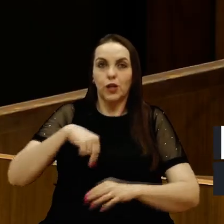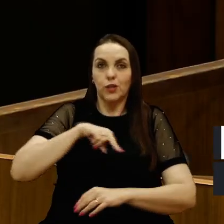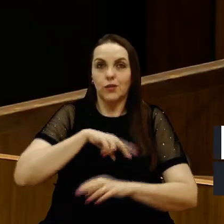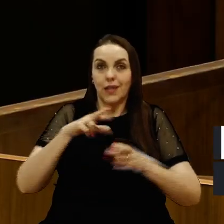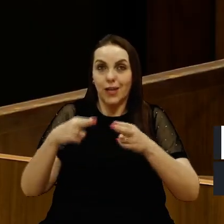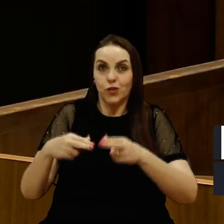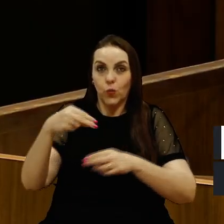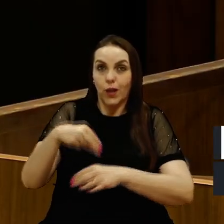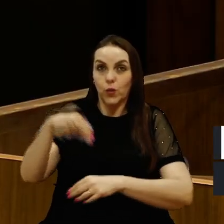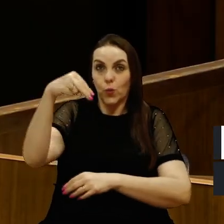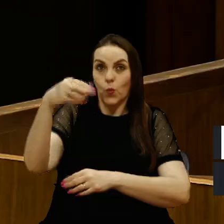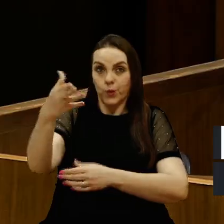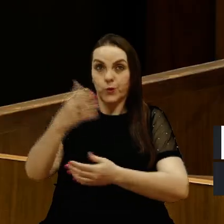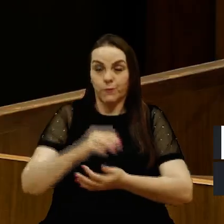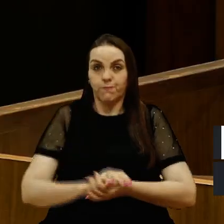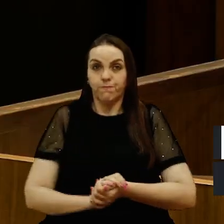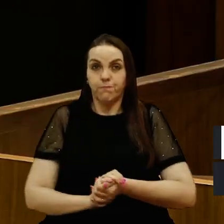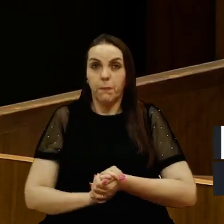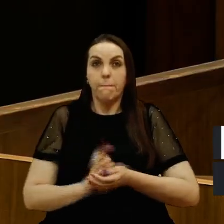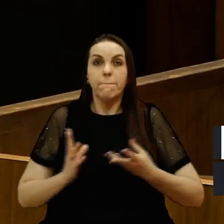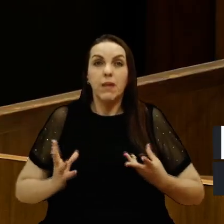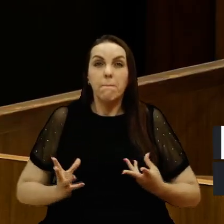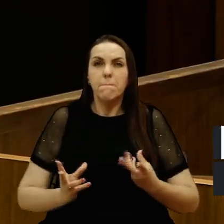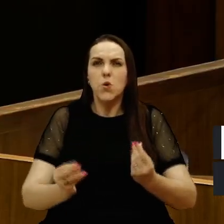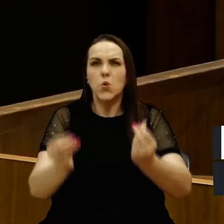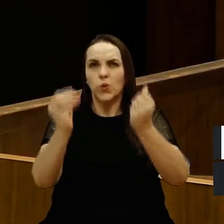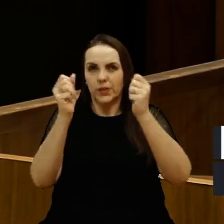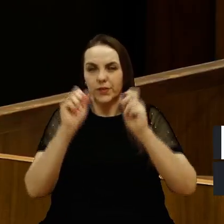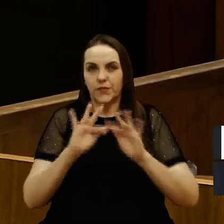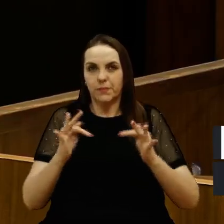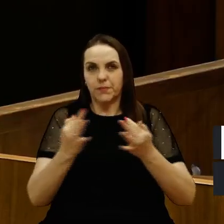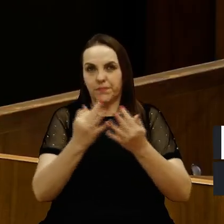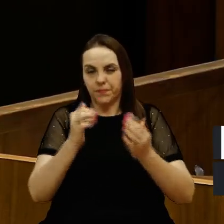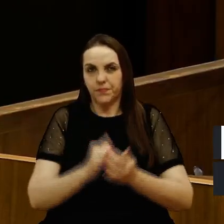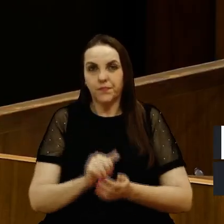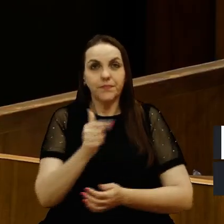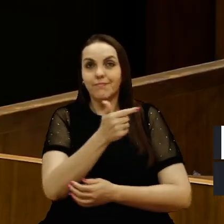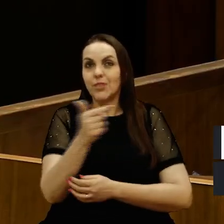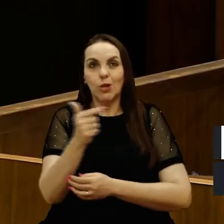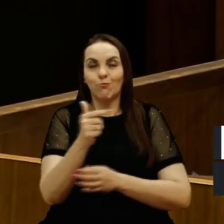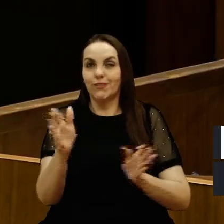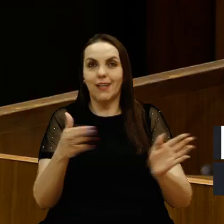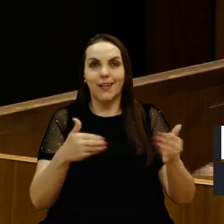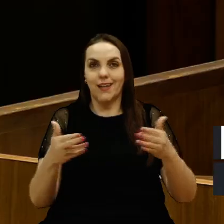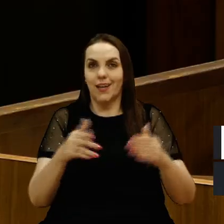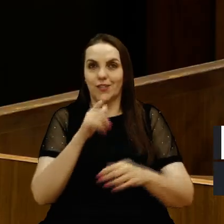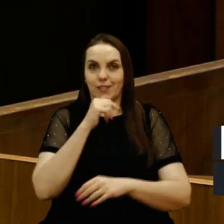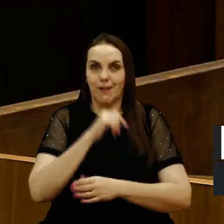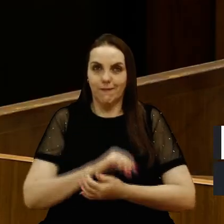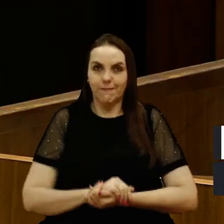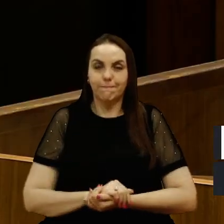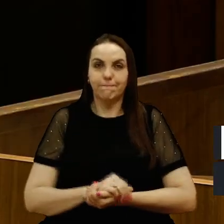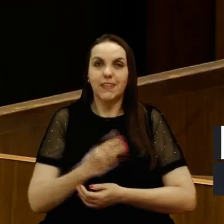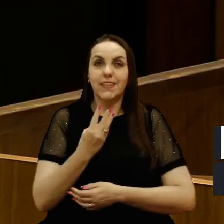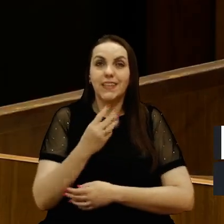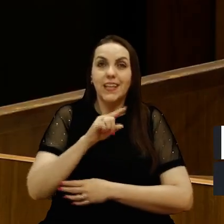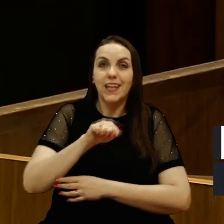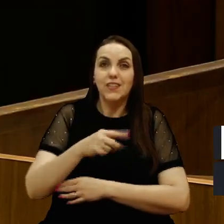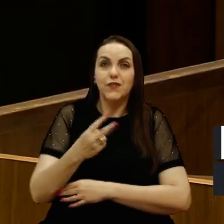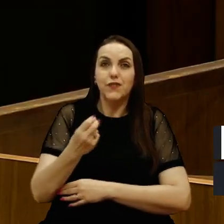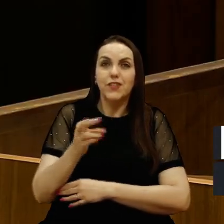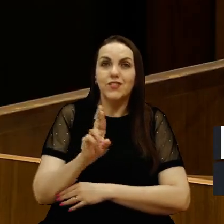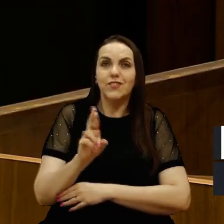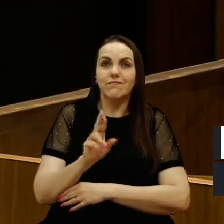norte. E muitas, milhares de famílias não têm caixa d'água. R$ 3,20 na